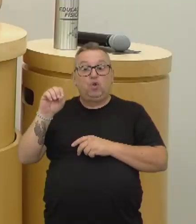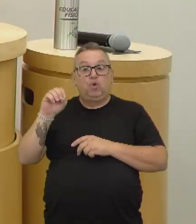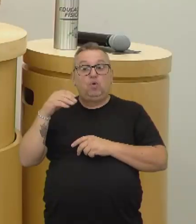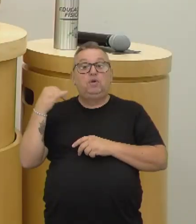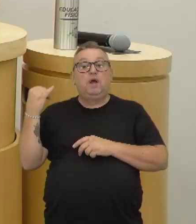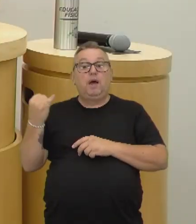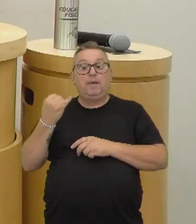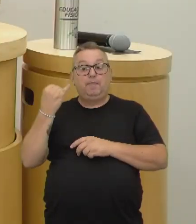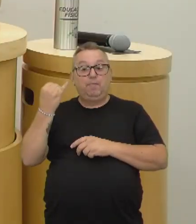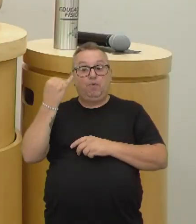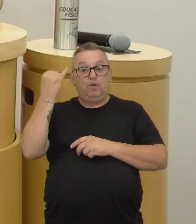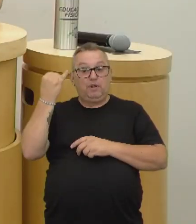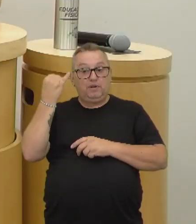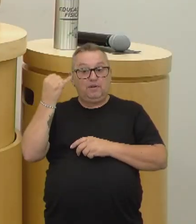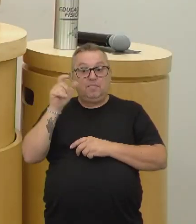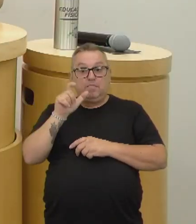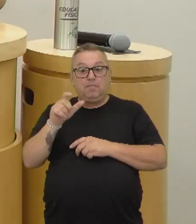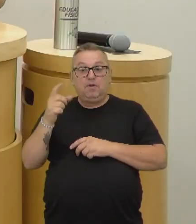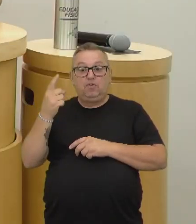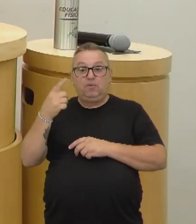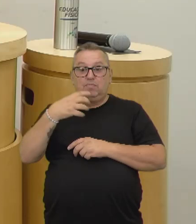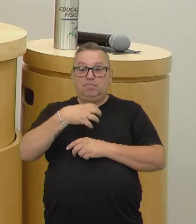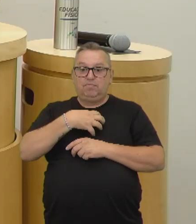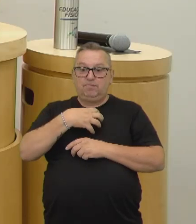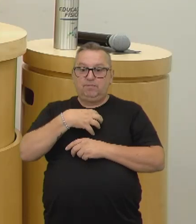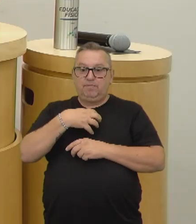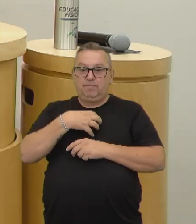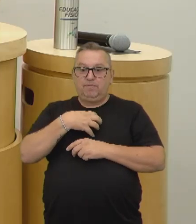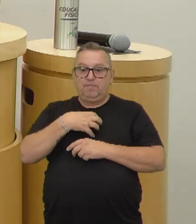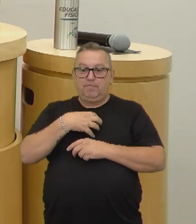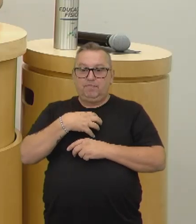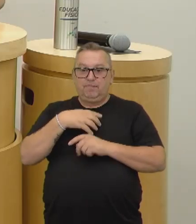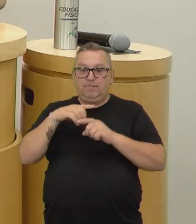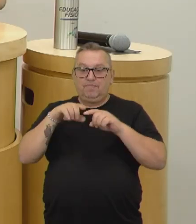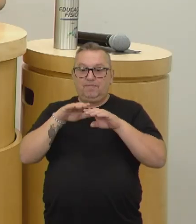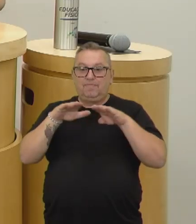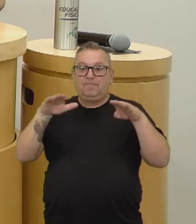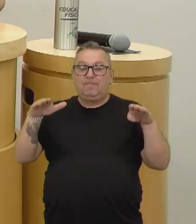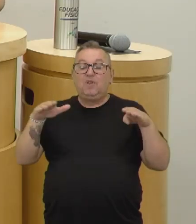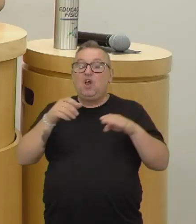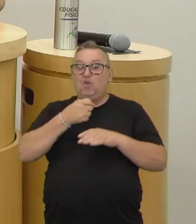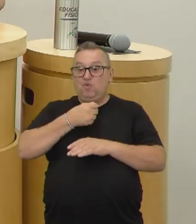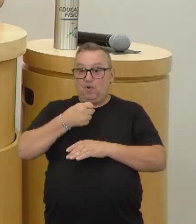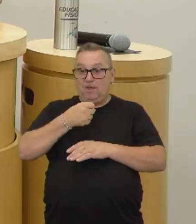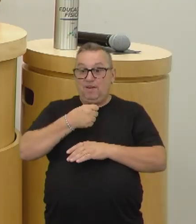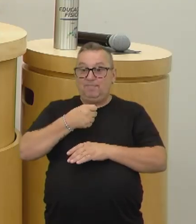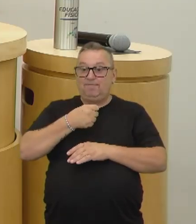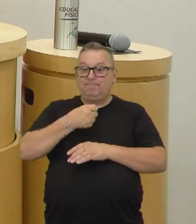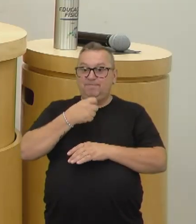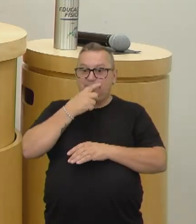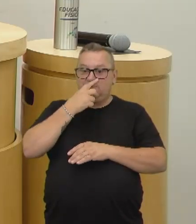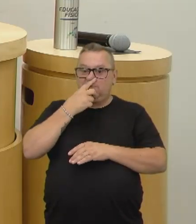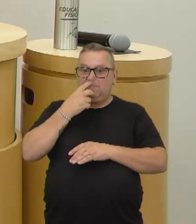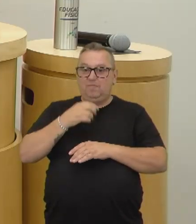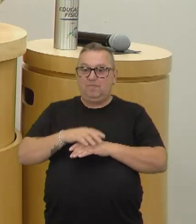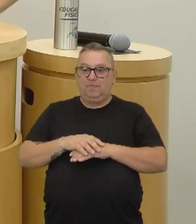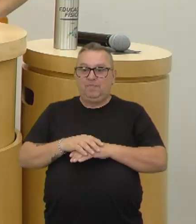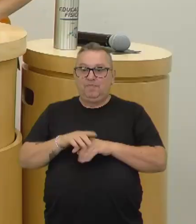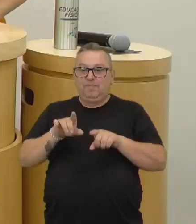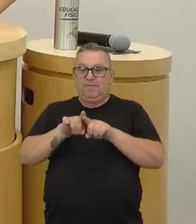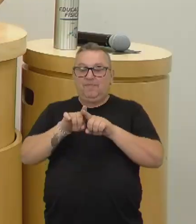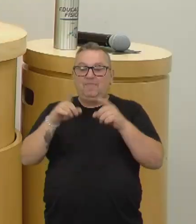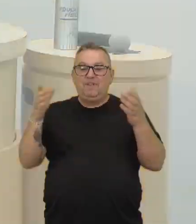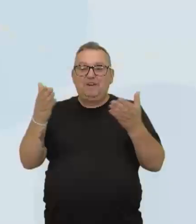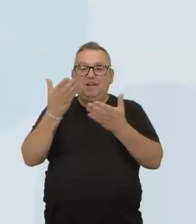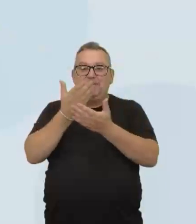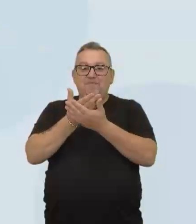sua importância, parte 1. Verdade, eu tô me sentindo na bancada do telejornal. Isso aí, tá vendo? Que Tô bom. chique. A habilidade da